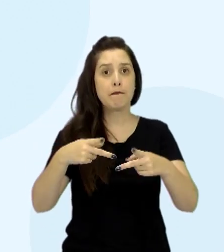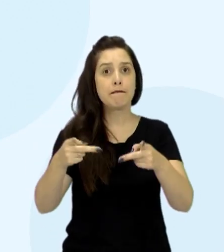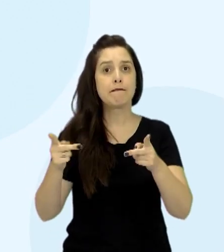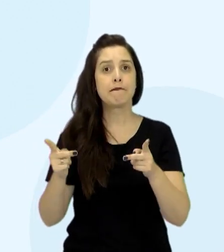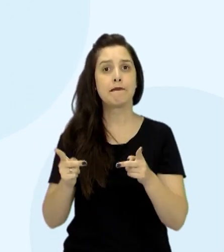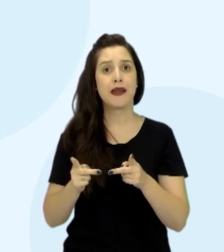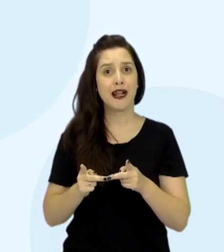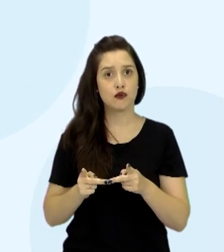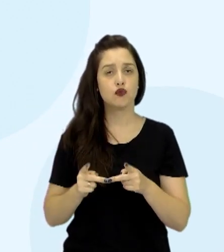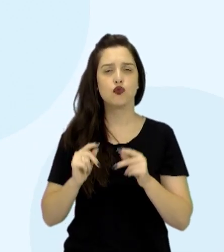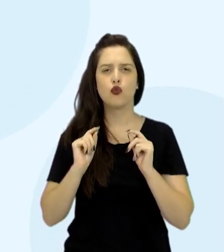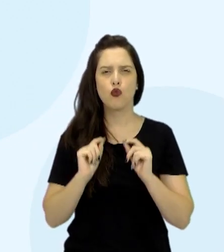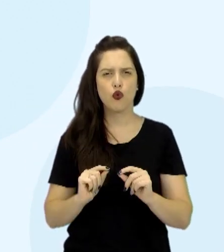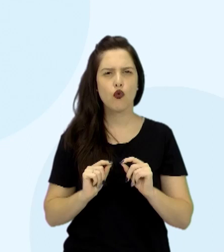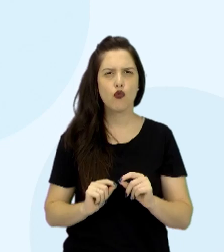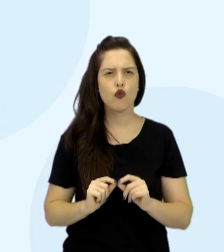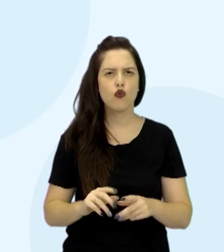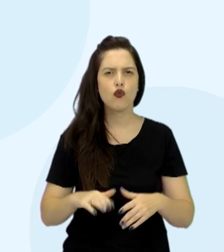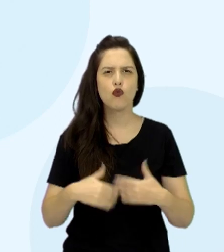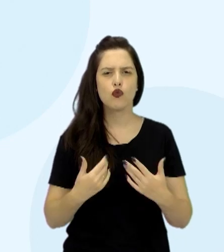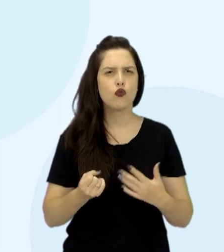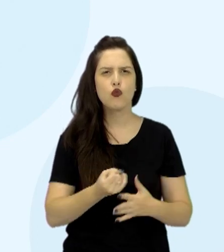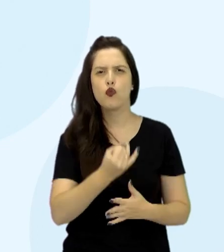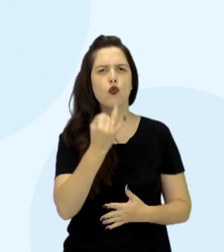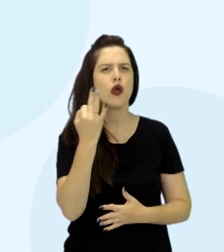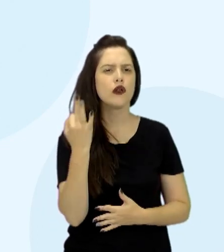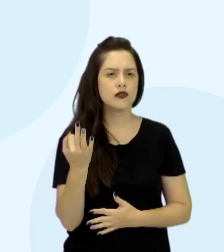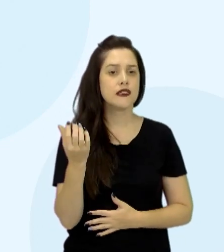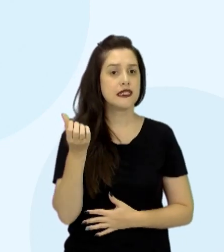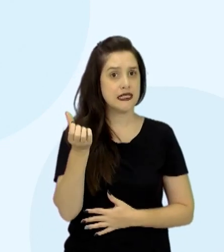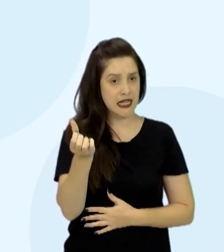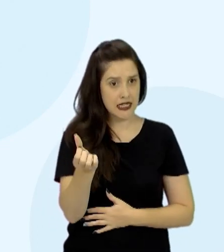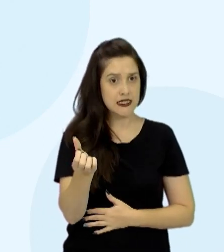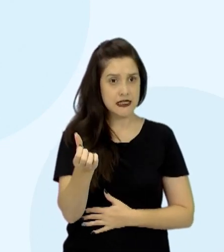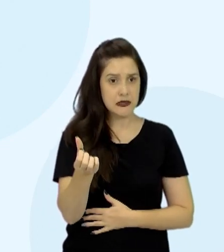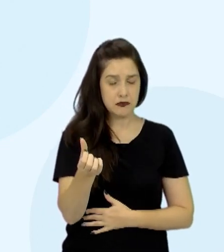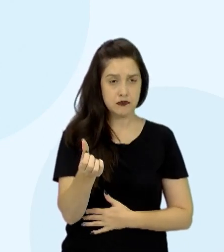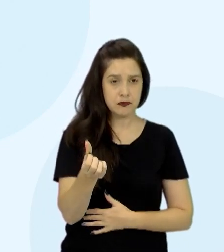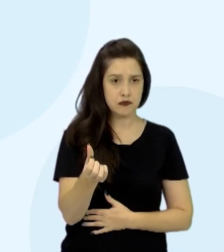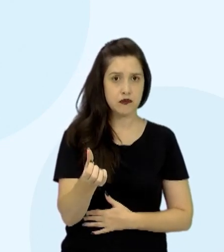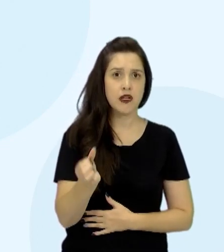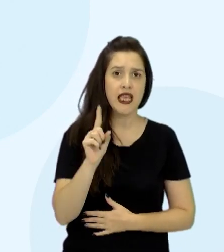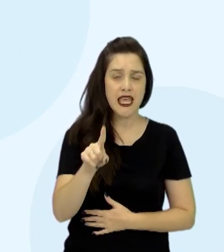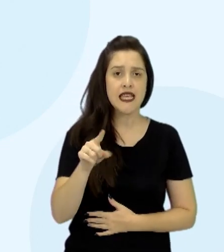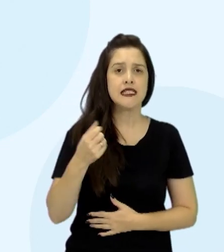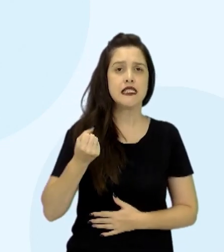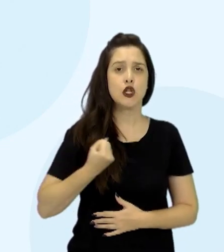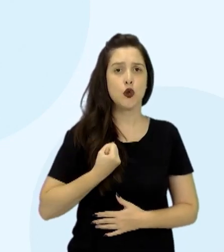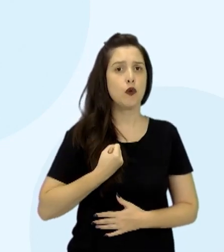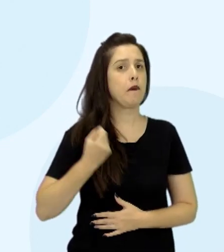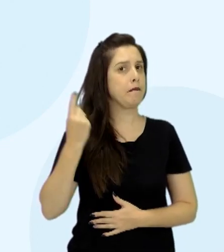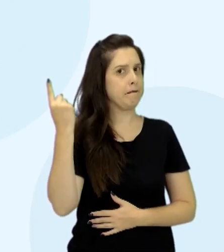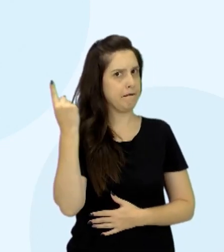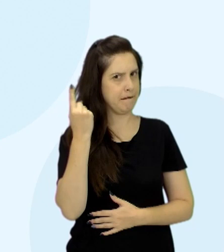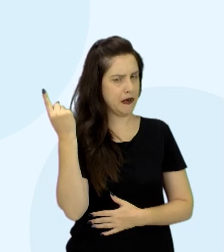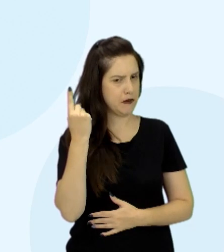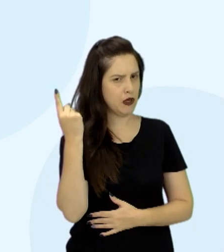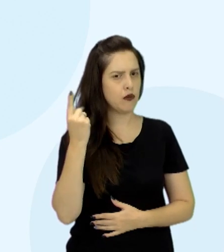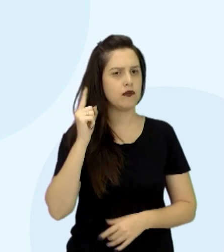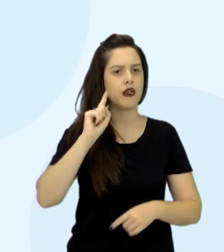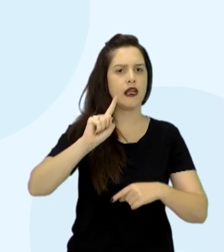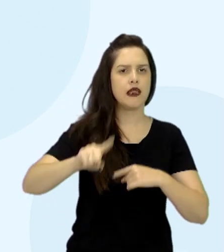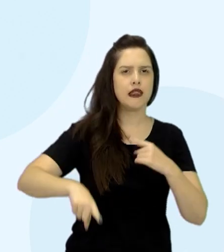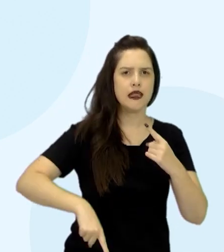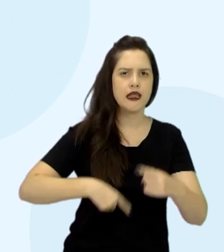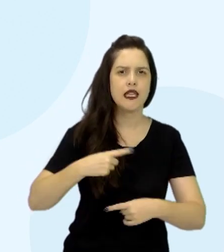pratos. Então, quantos são os pratos? São 6. Então, esse número vem primeiro. E depois foi